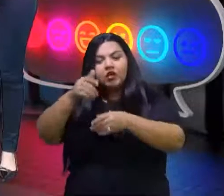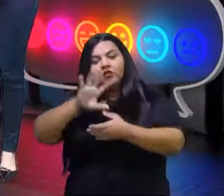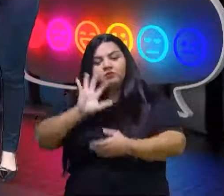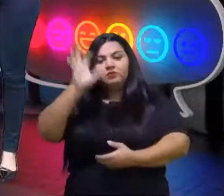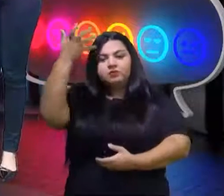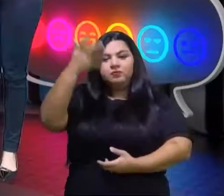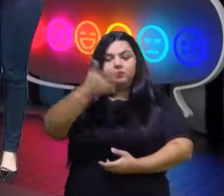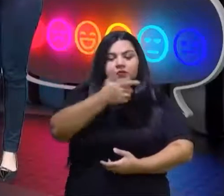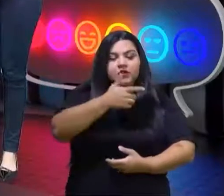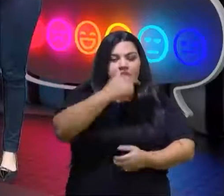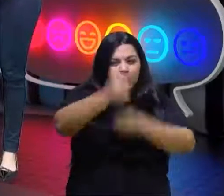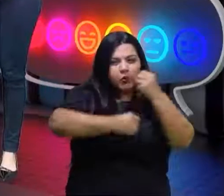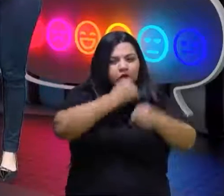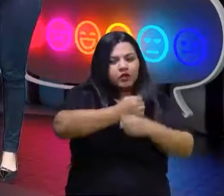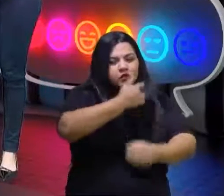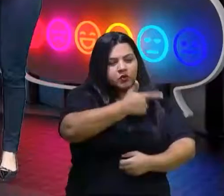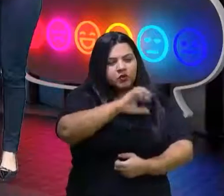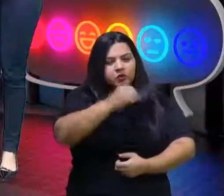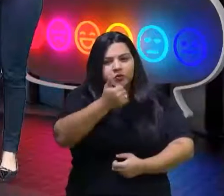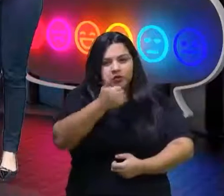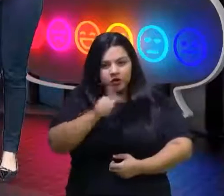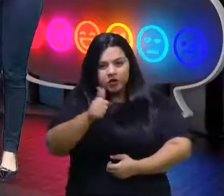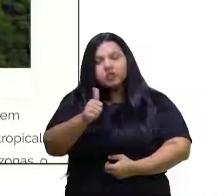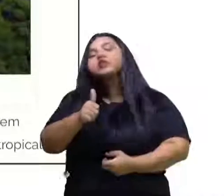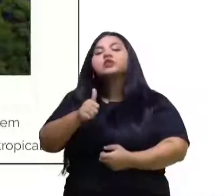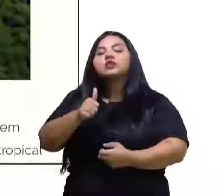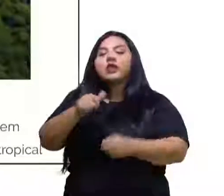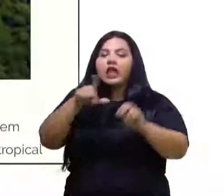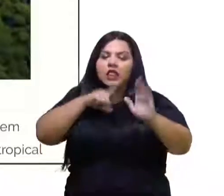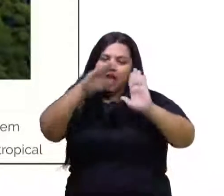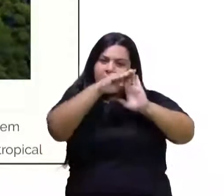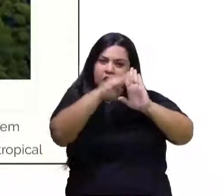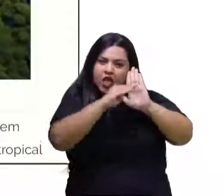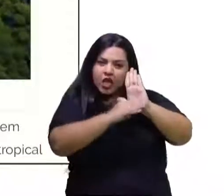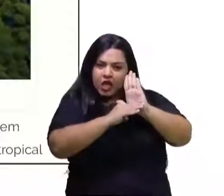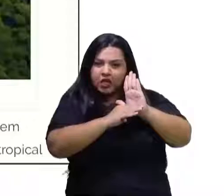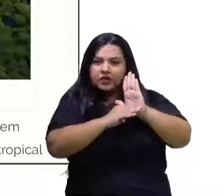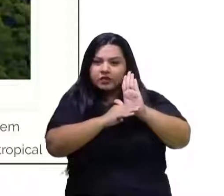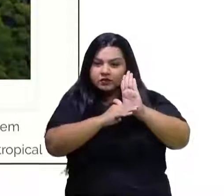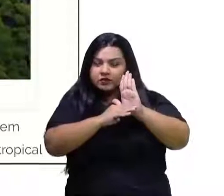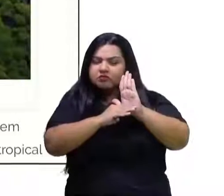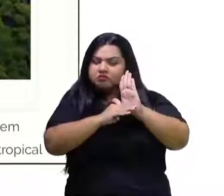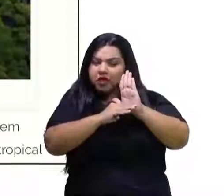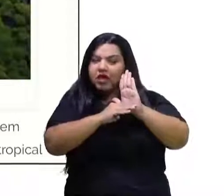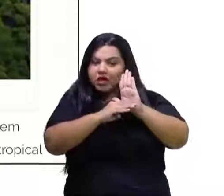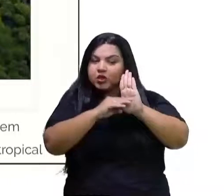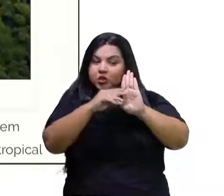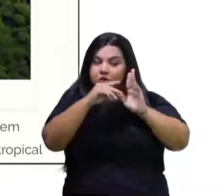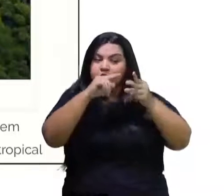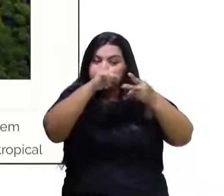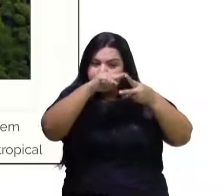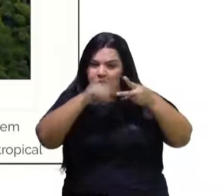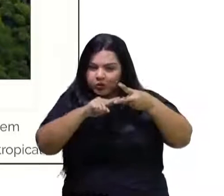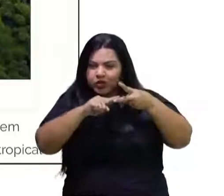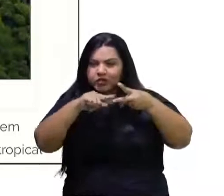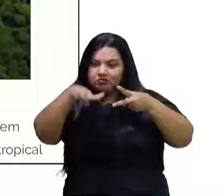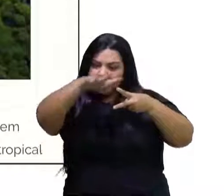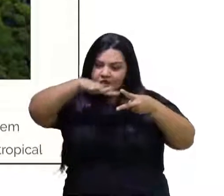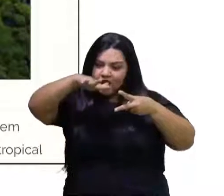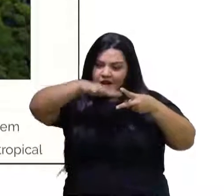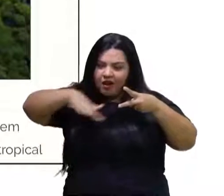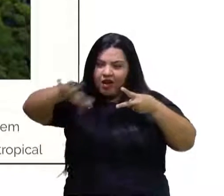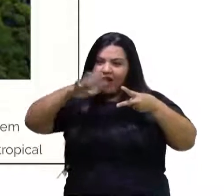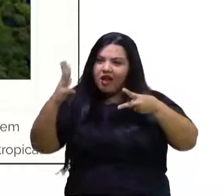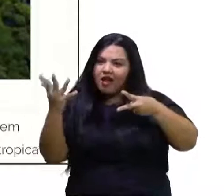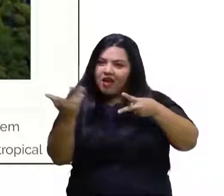em 2011 e a gente tem na lista, dentre essas 7, né, 2 paisagens, né,